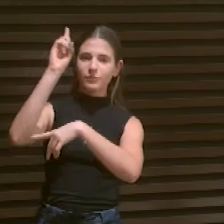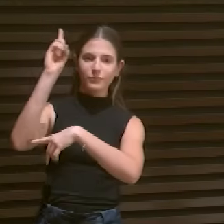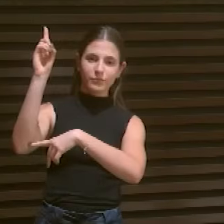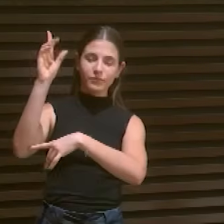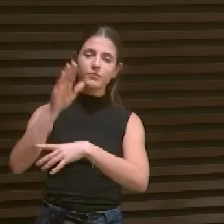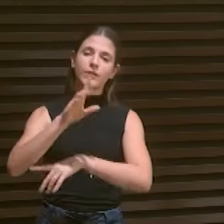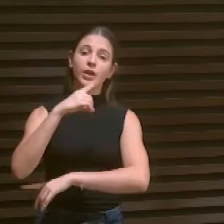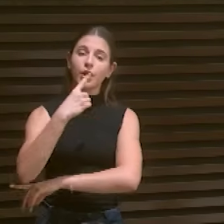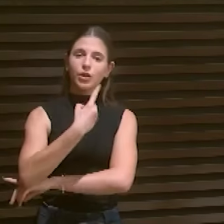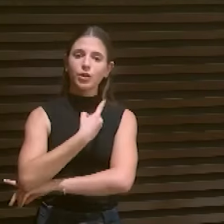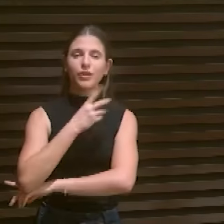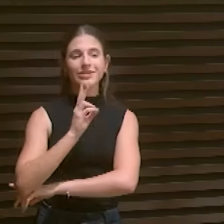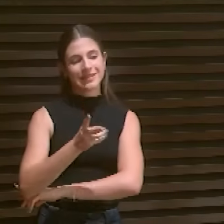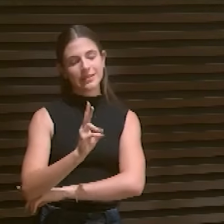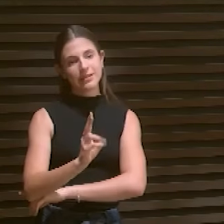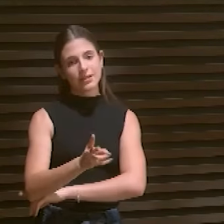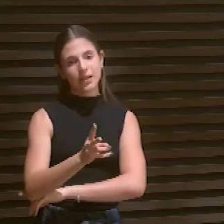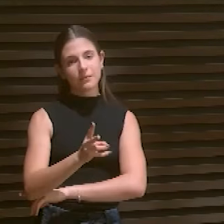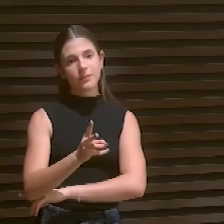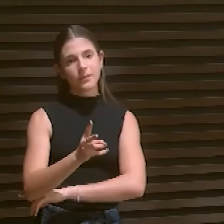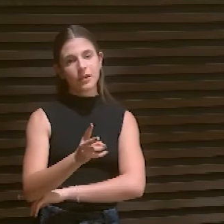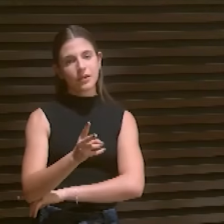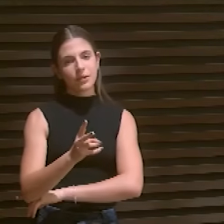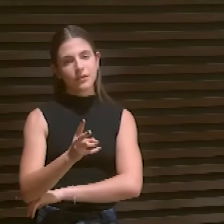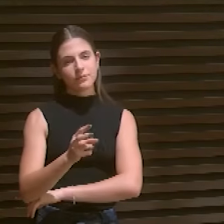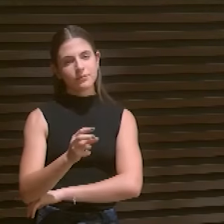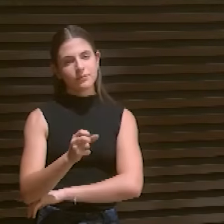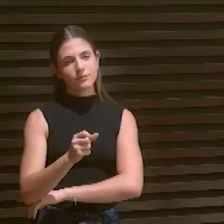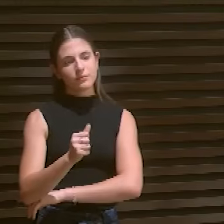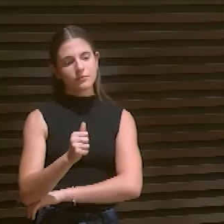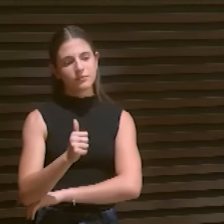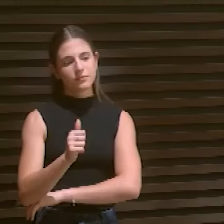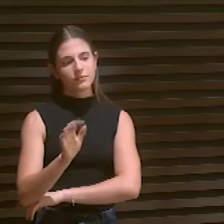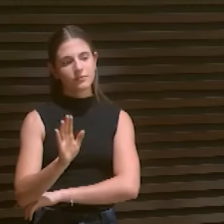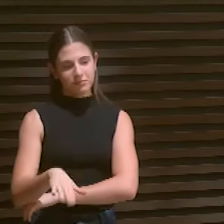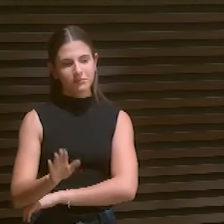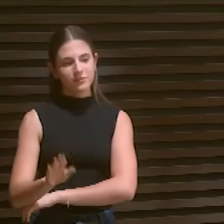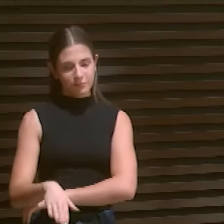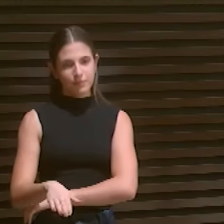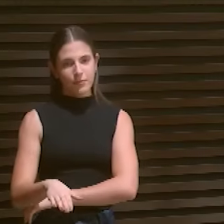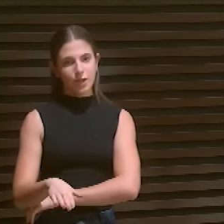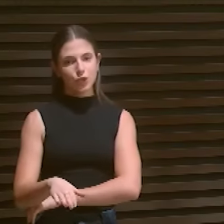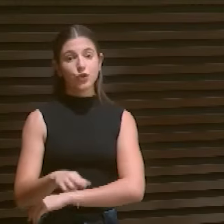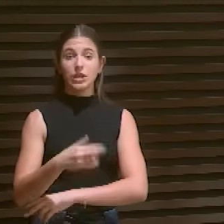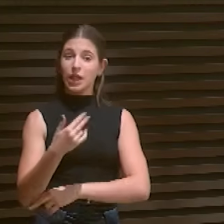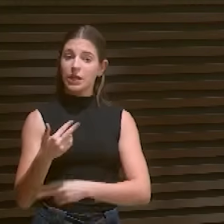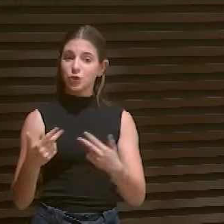Nós sempre estamos muito aquém daquilo que podemos fazer pelo